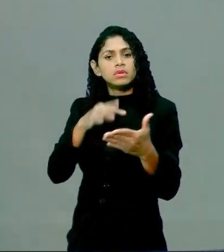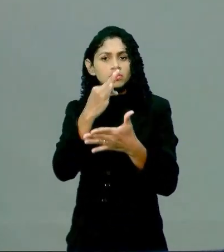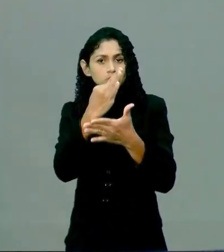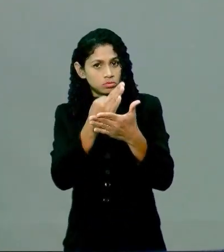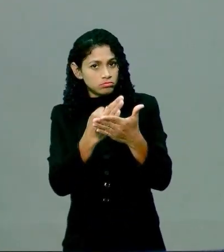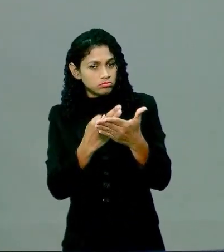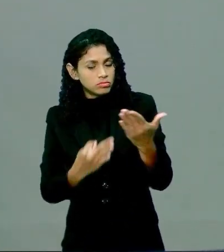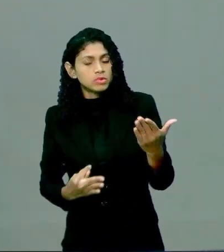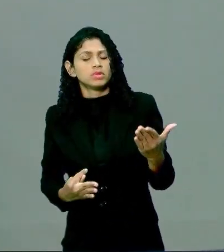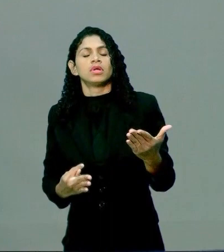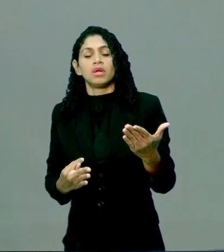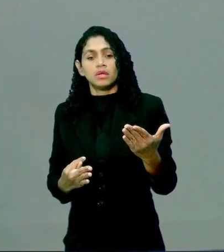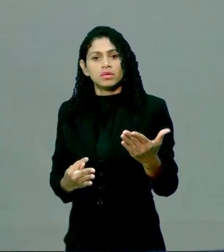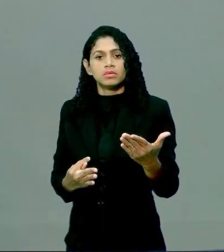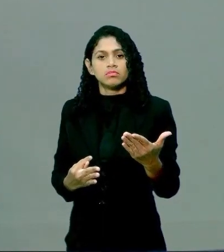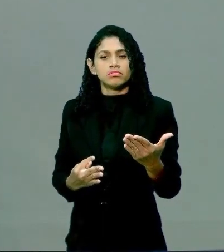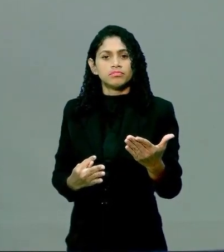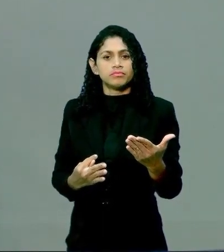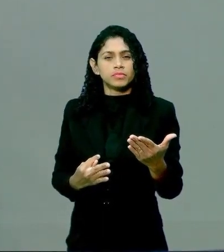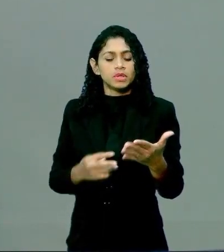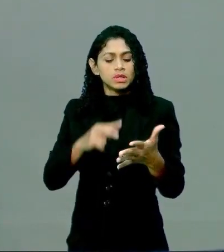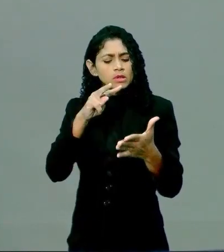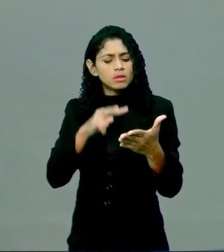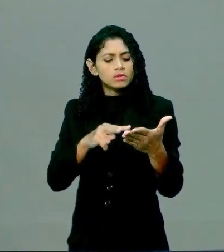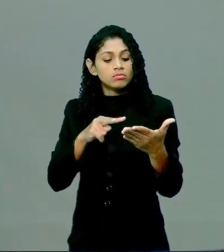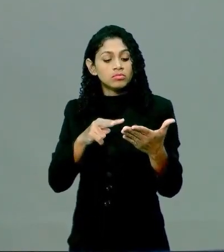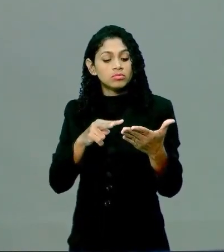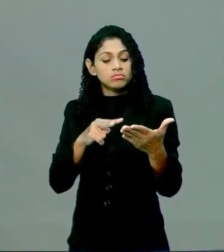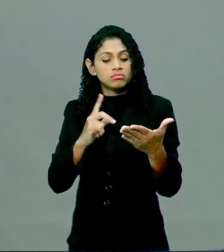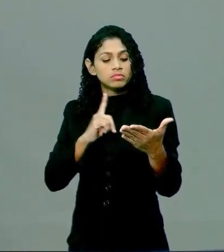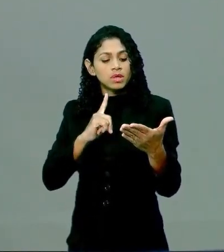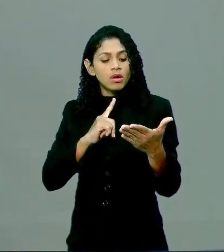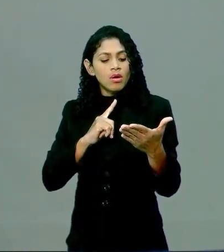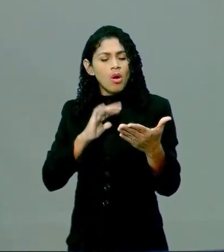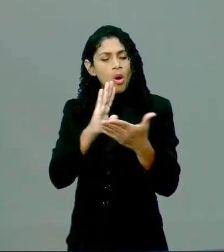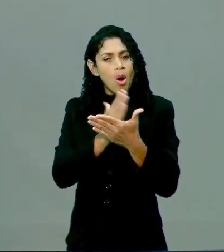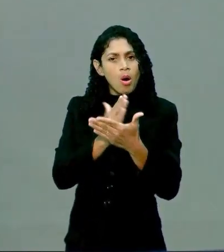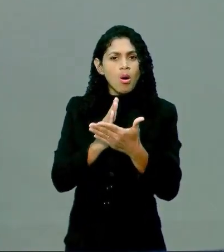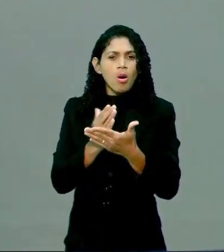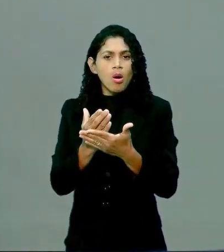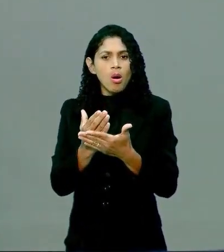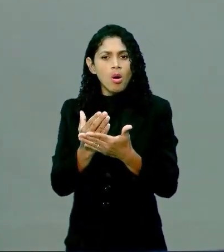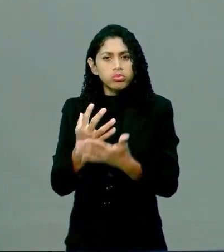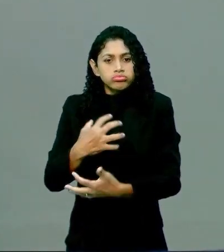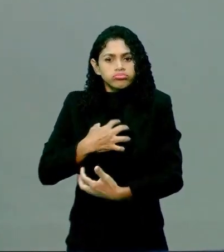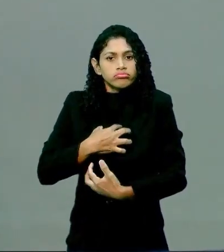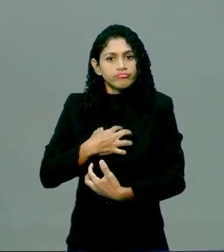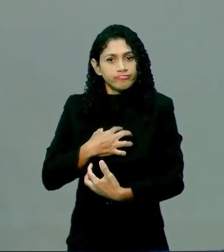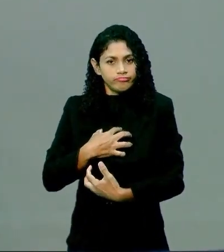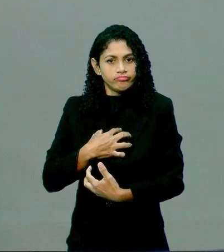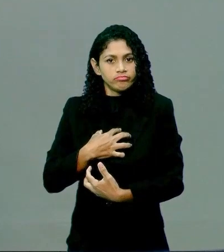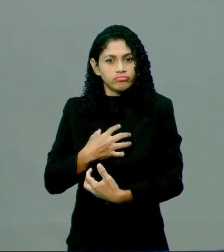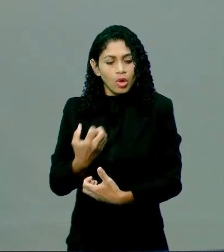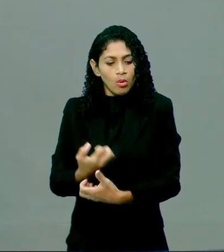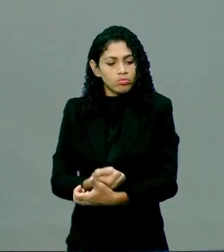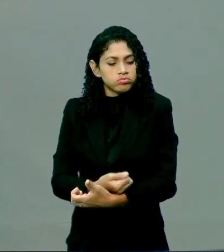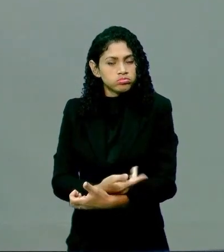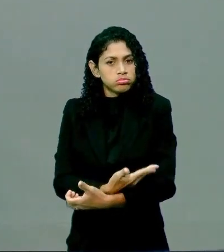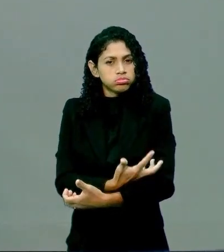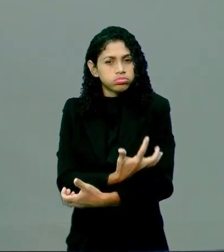obra clássica, bonitinha, e a partir daquela leitura eu tenho algum sentimento, alguma emoção, e aí eu relaciono